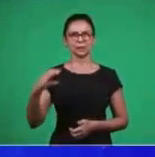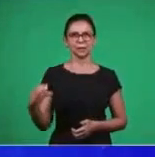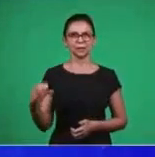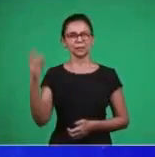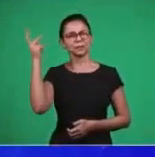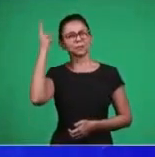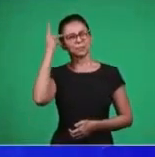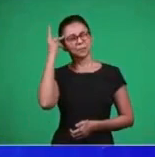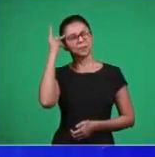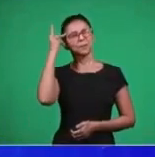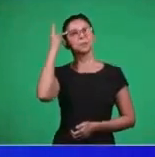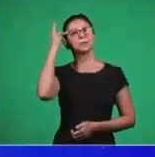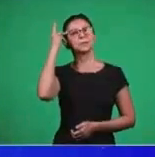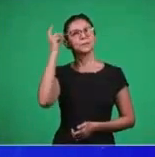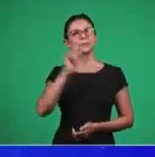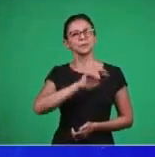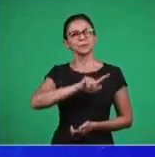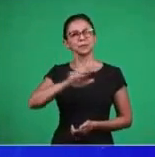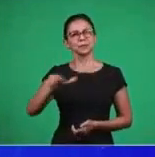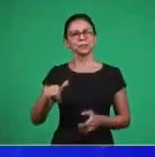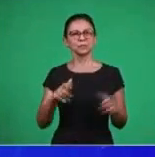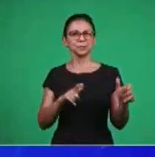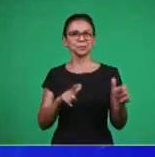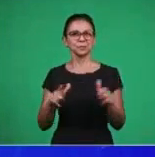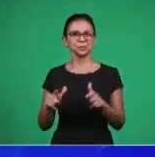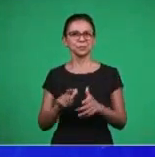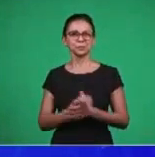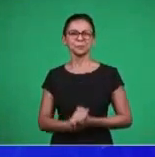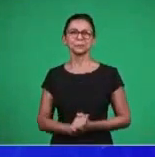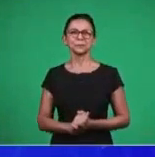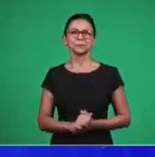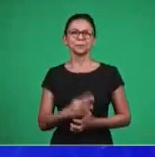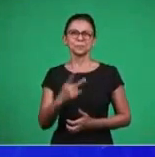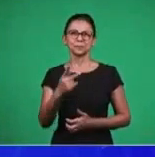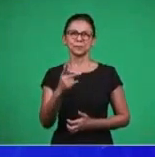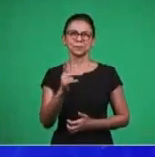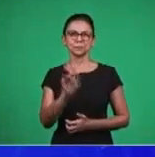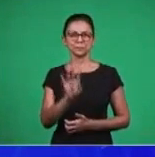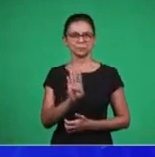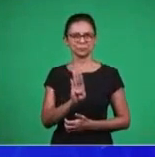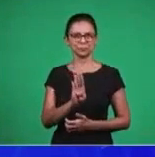Suzano, São Paulo, São Vicente, São Paulo, Campina Grande da Paraíba.